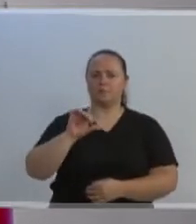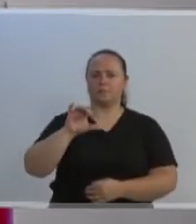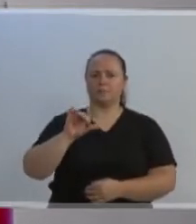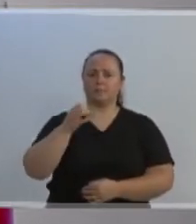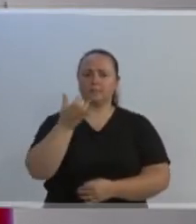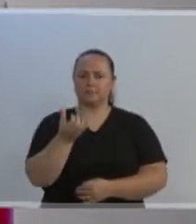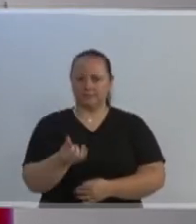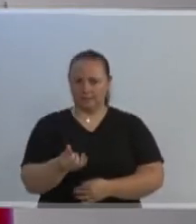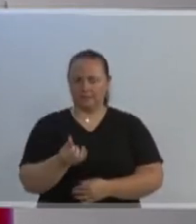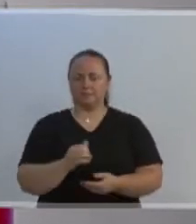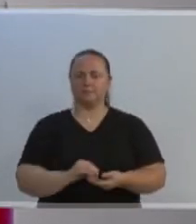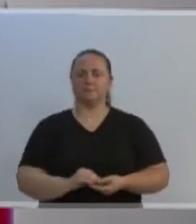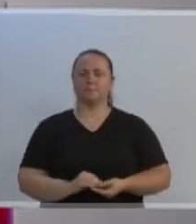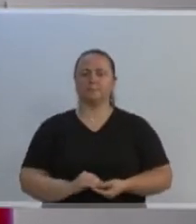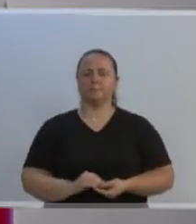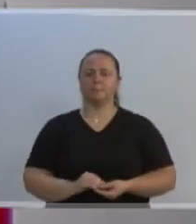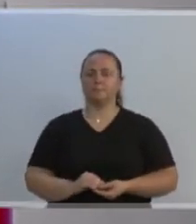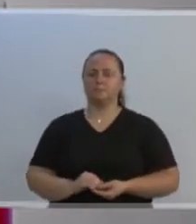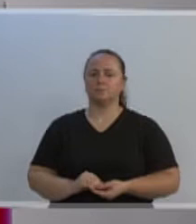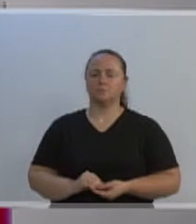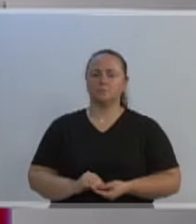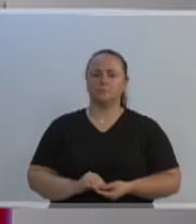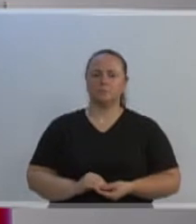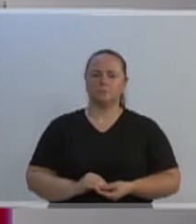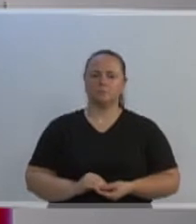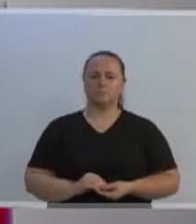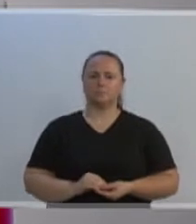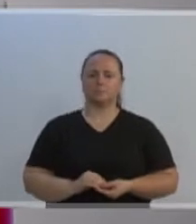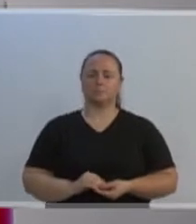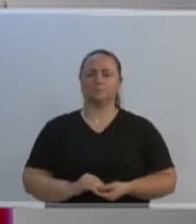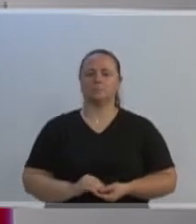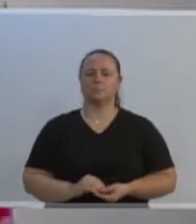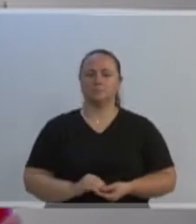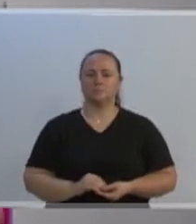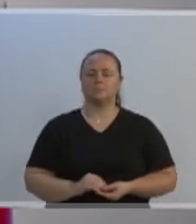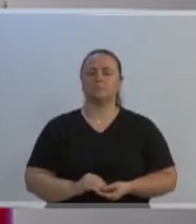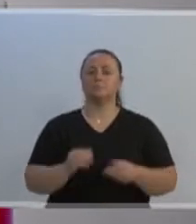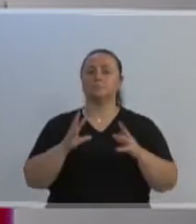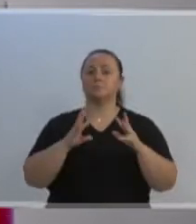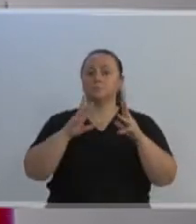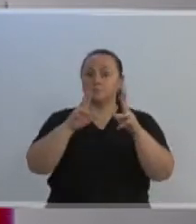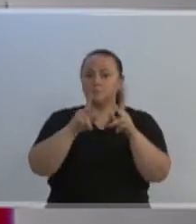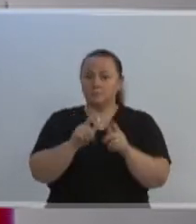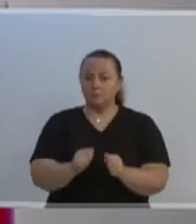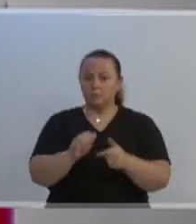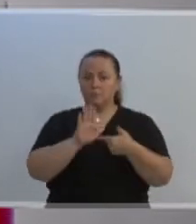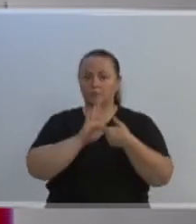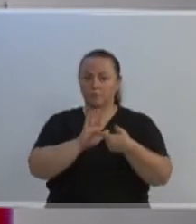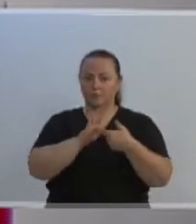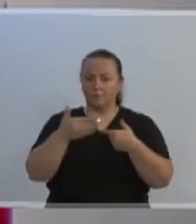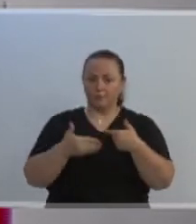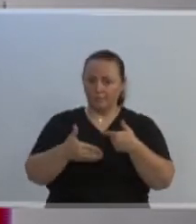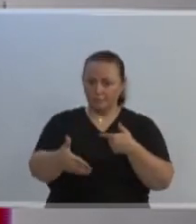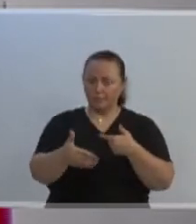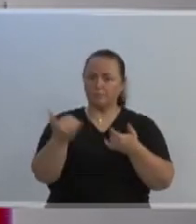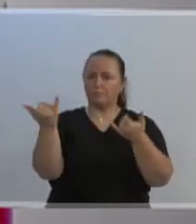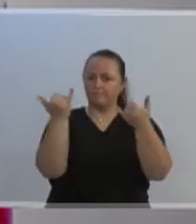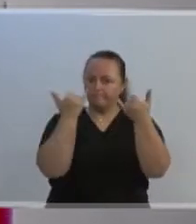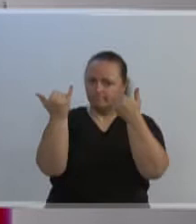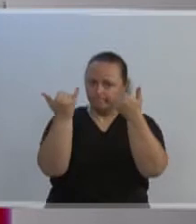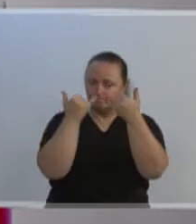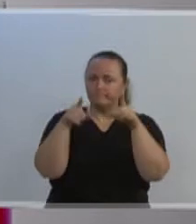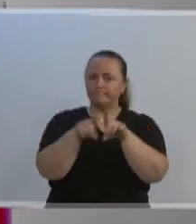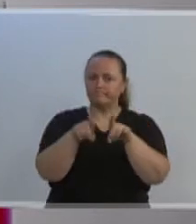1996, sendo passíveis de controle e repreensão judicial. Por tudo quanto exposto e informado,